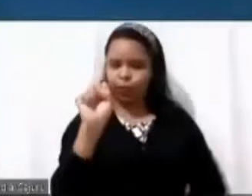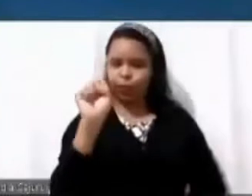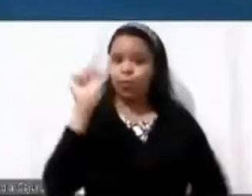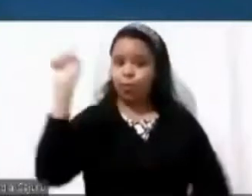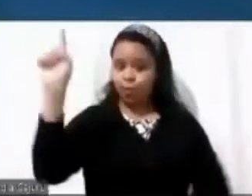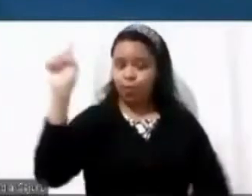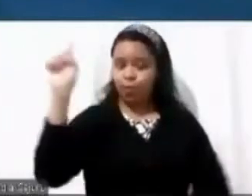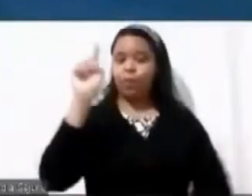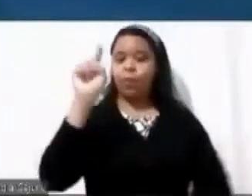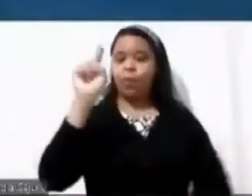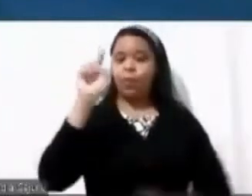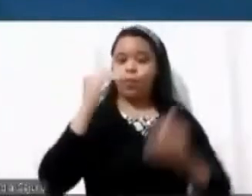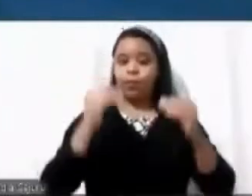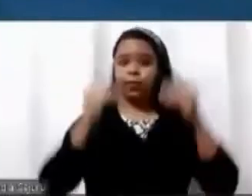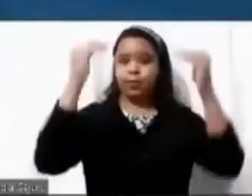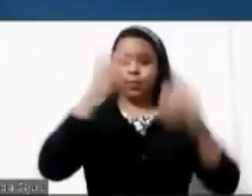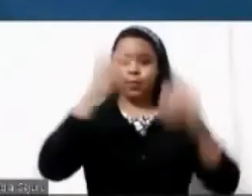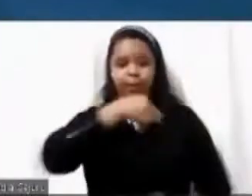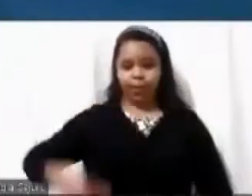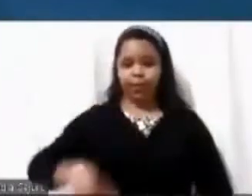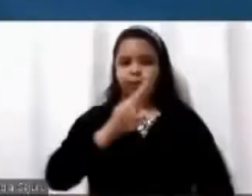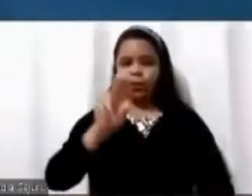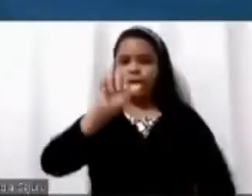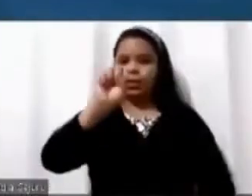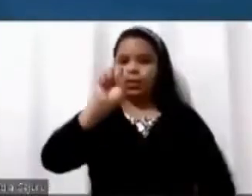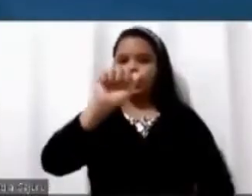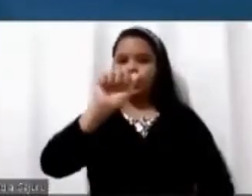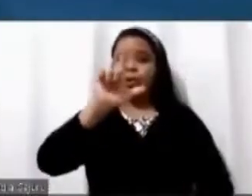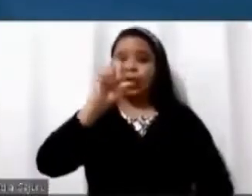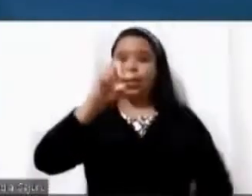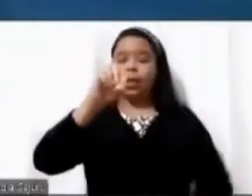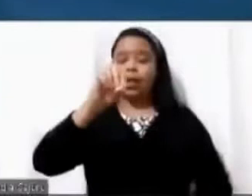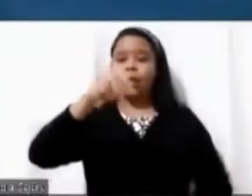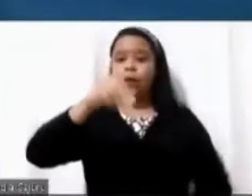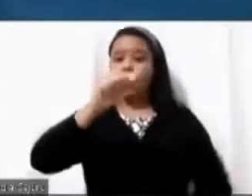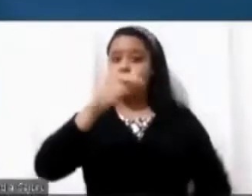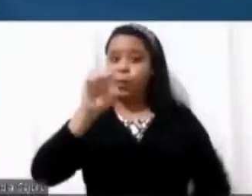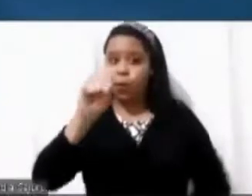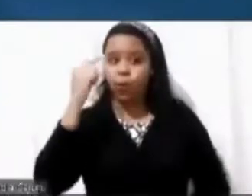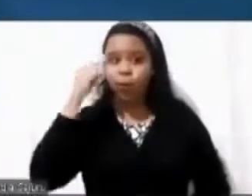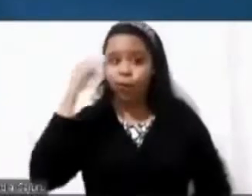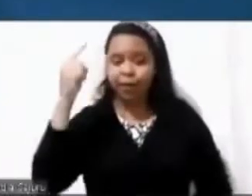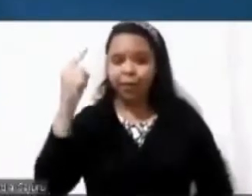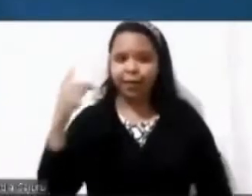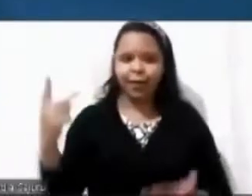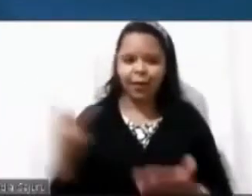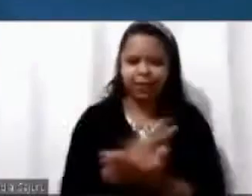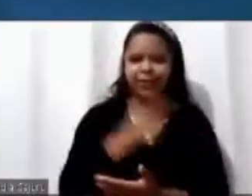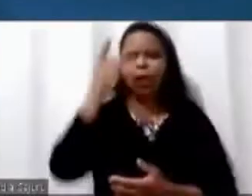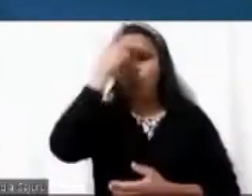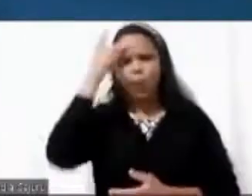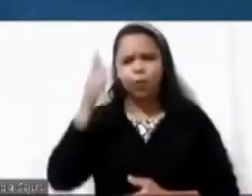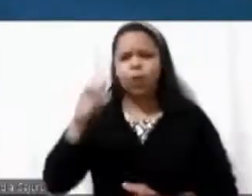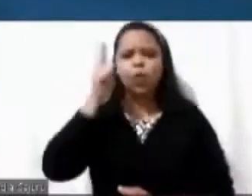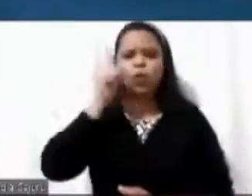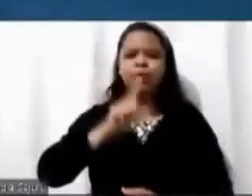problema dessa informação e não um erro médico que gerou uma grande indenização. Então, situações